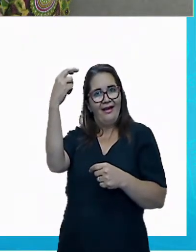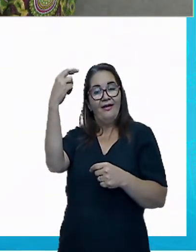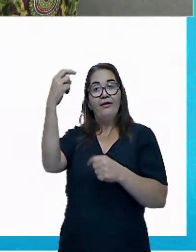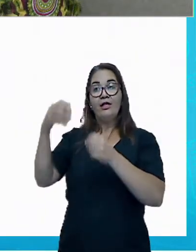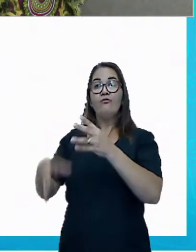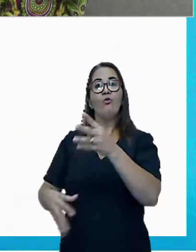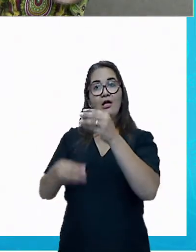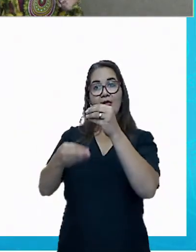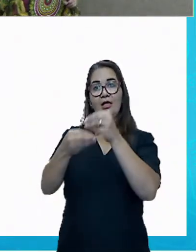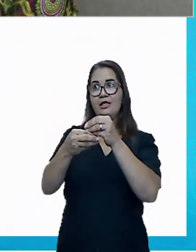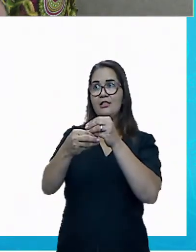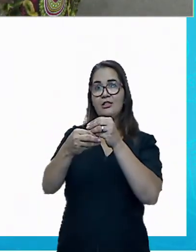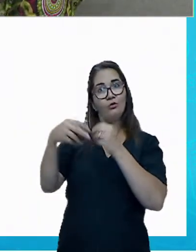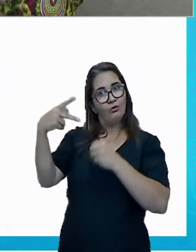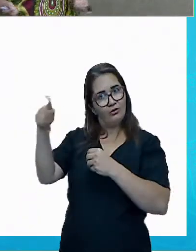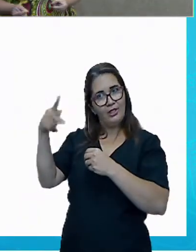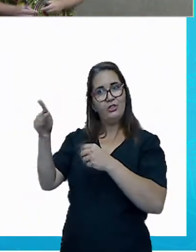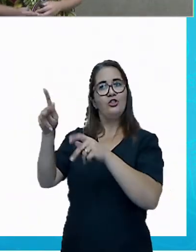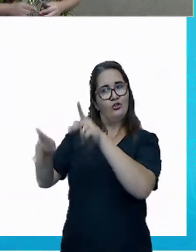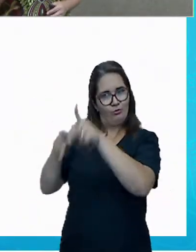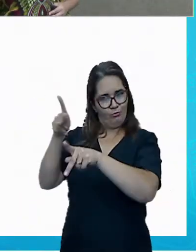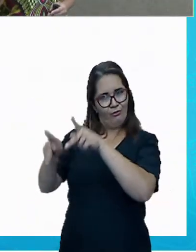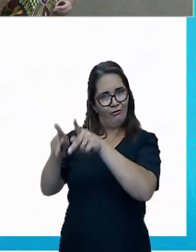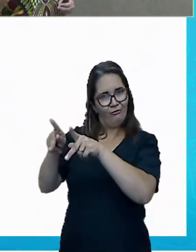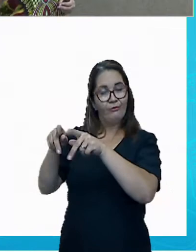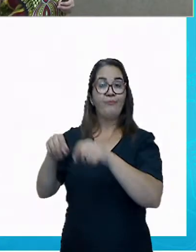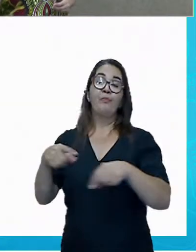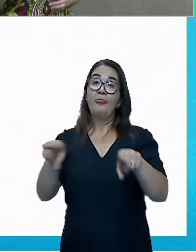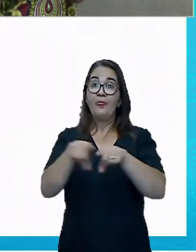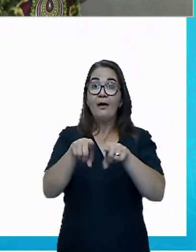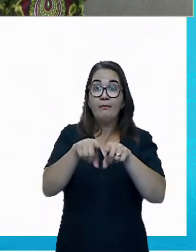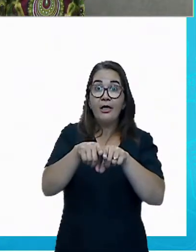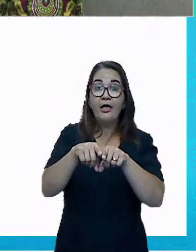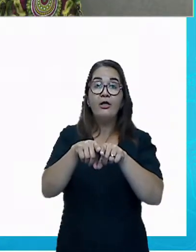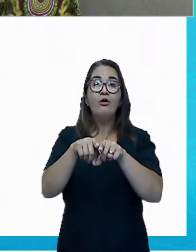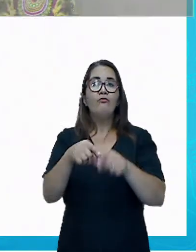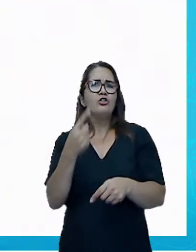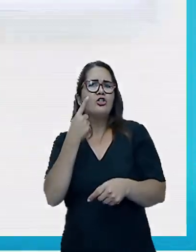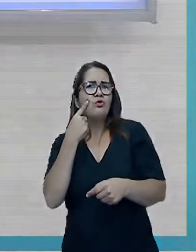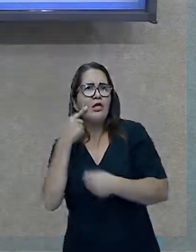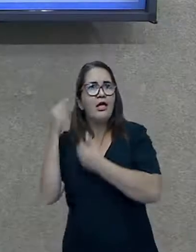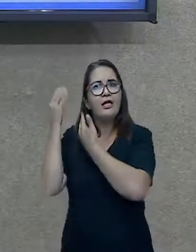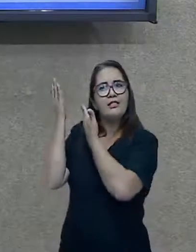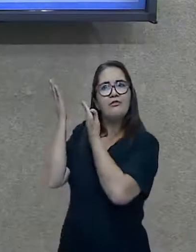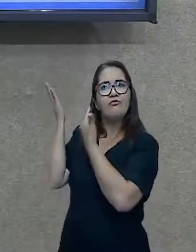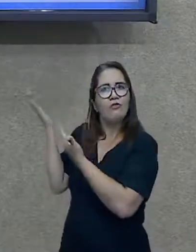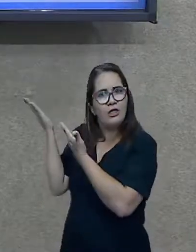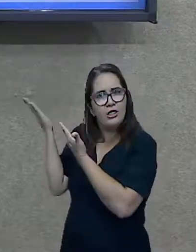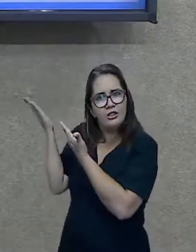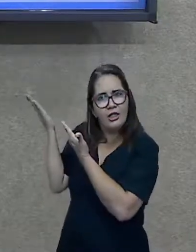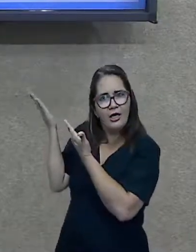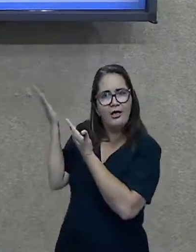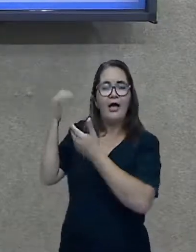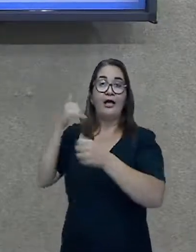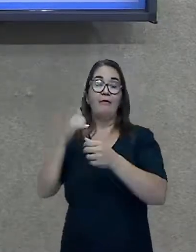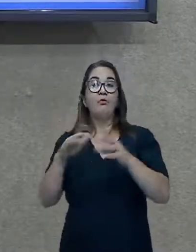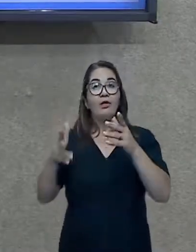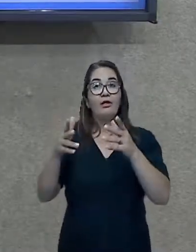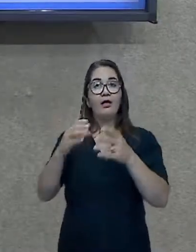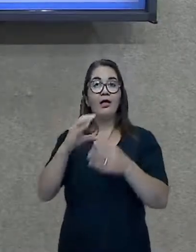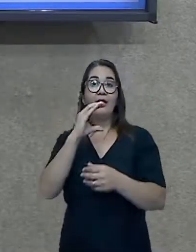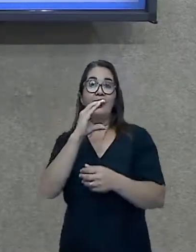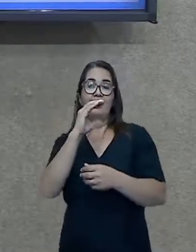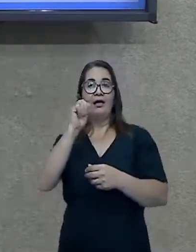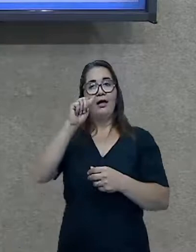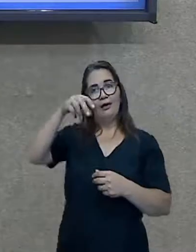podemos observar. Por exemplo, a capoeira, eu acho que todo mundo conhece, né? Candomblé é um